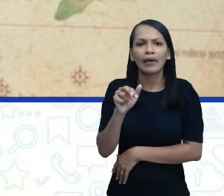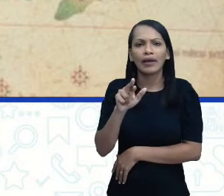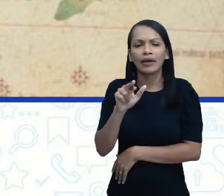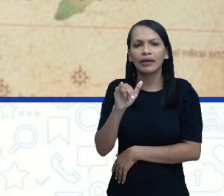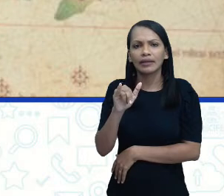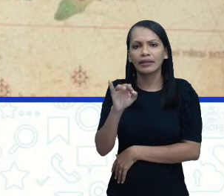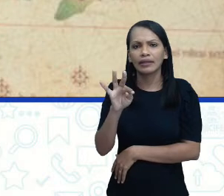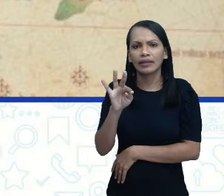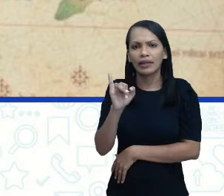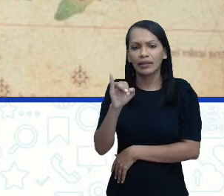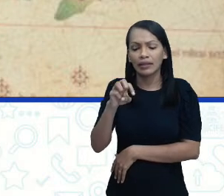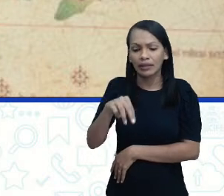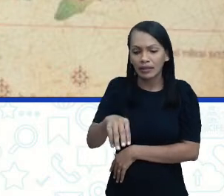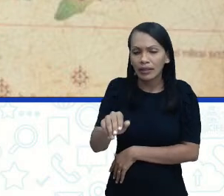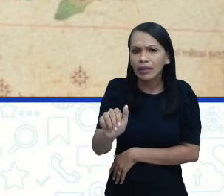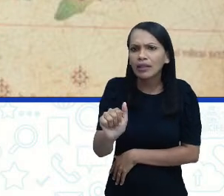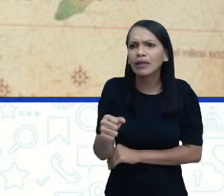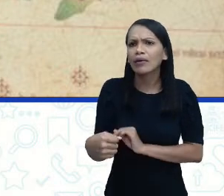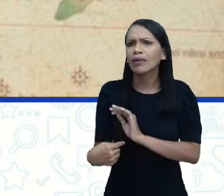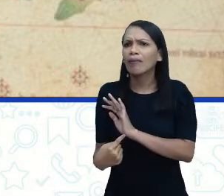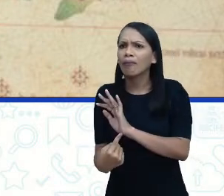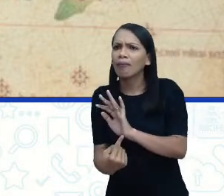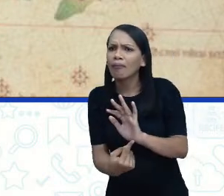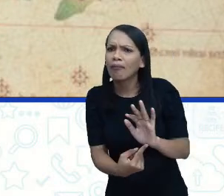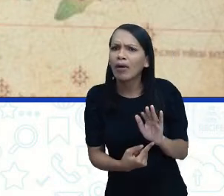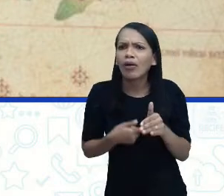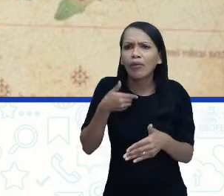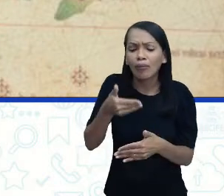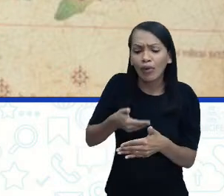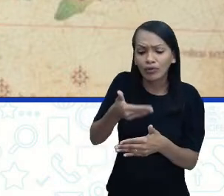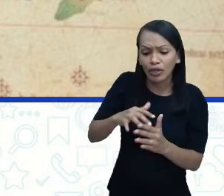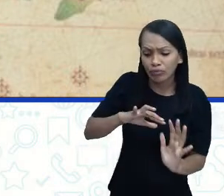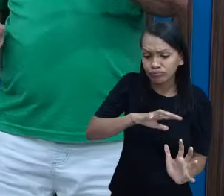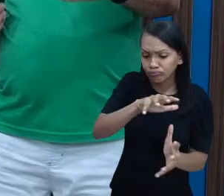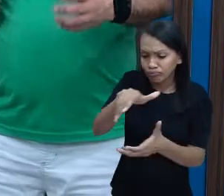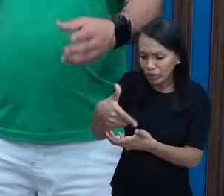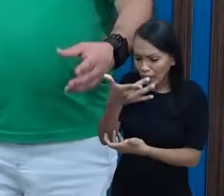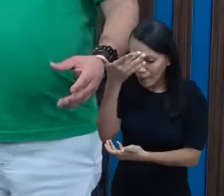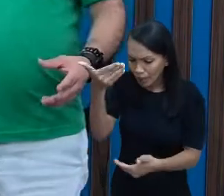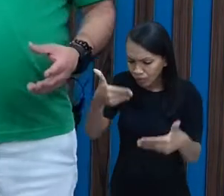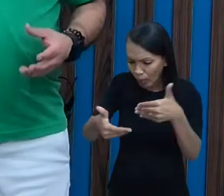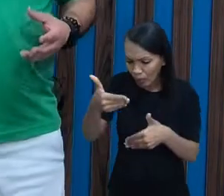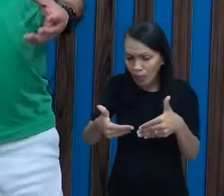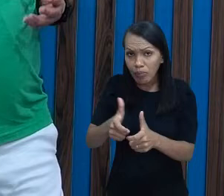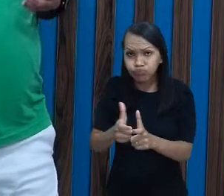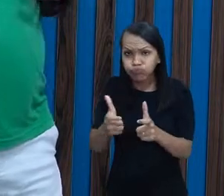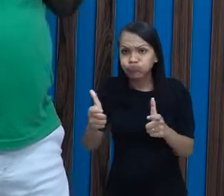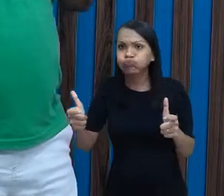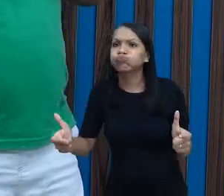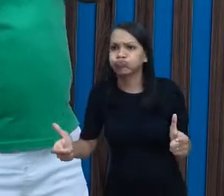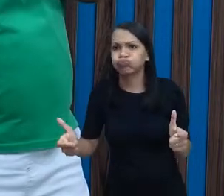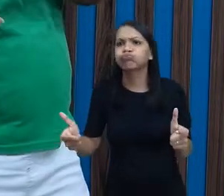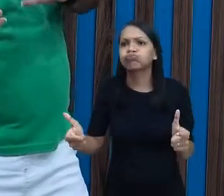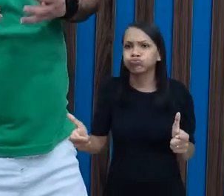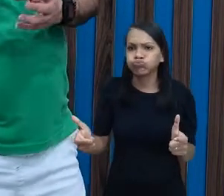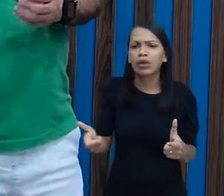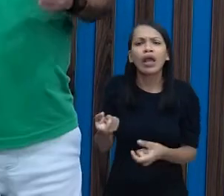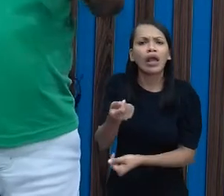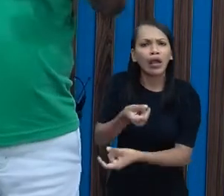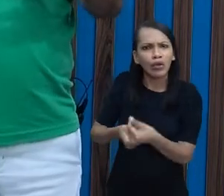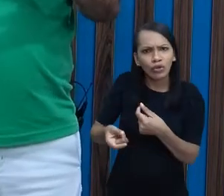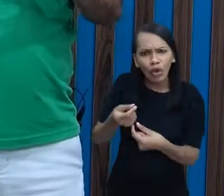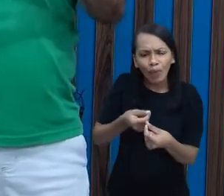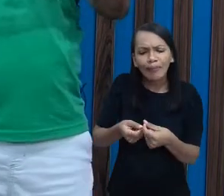econômica, cultural, ambiental, na medida em que nós temos, né, os europeus,